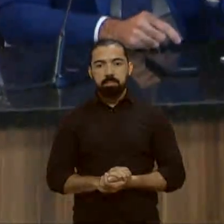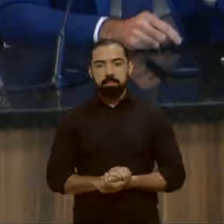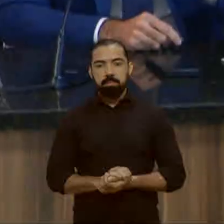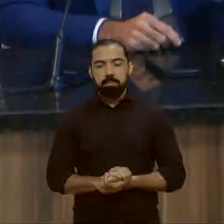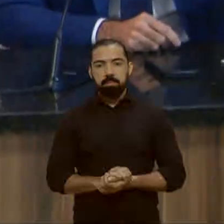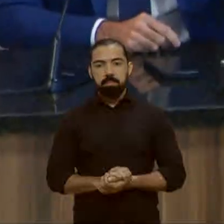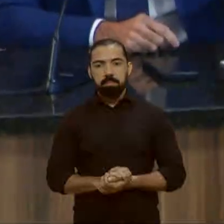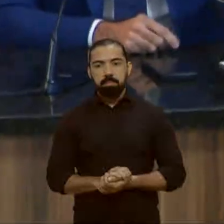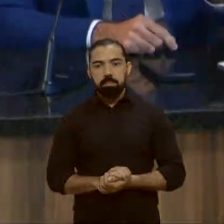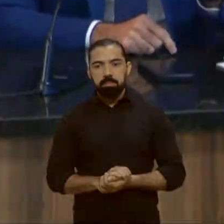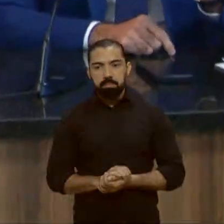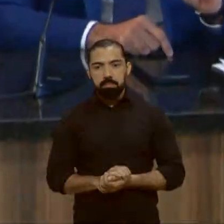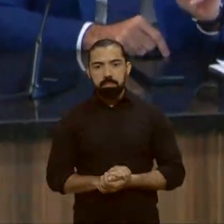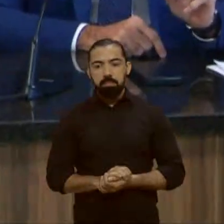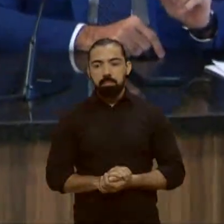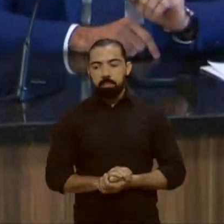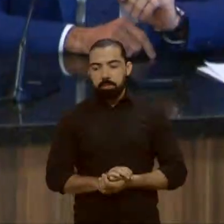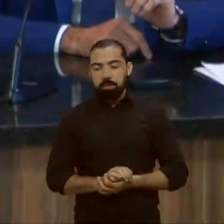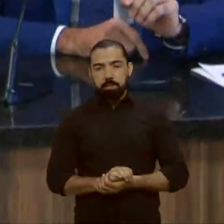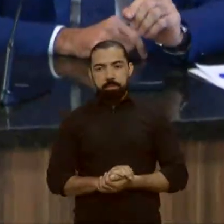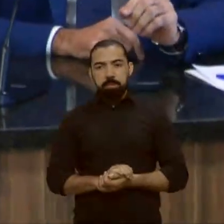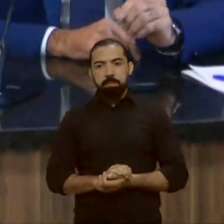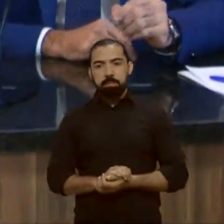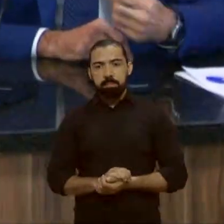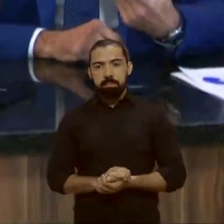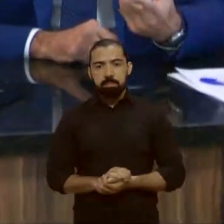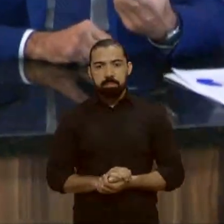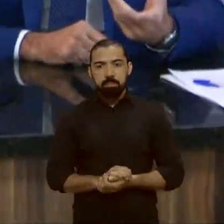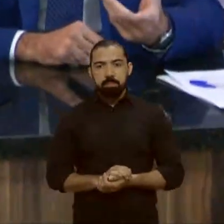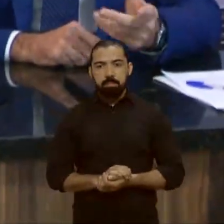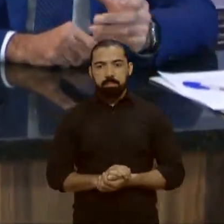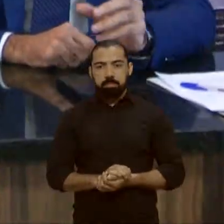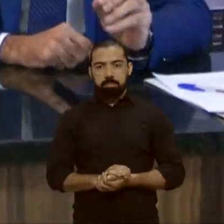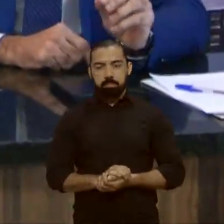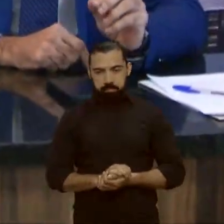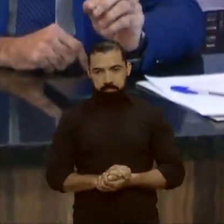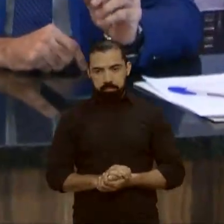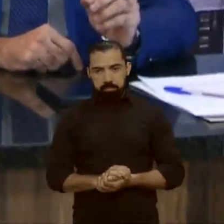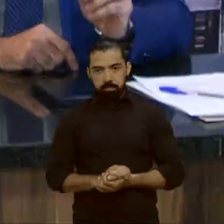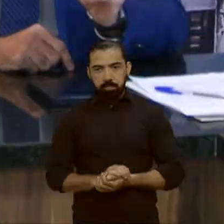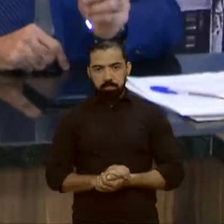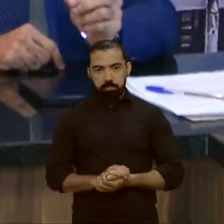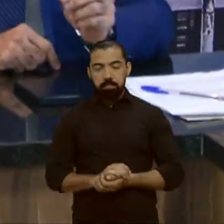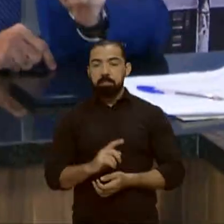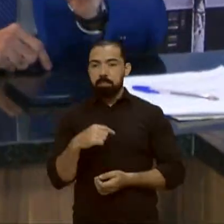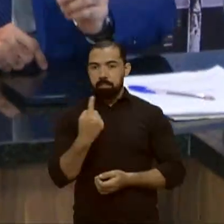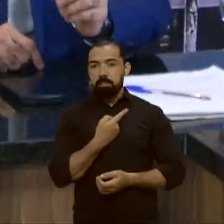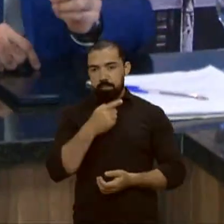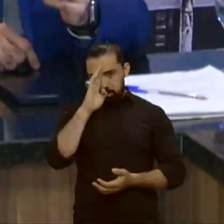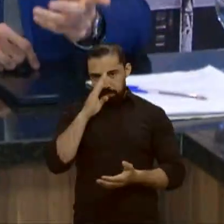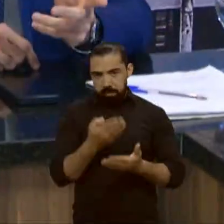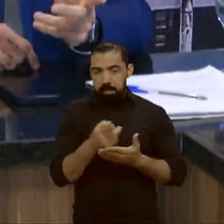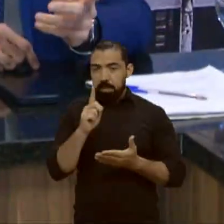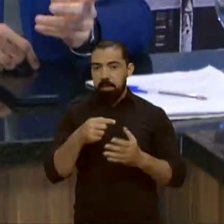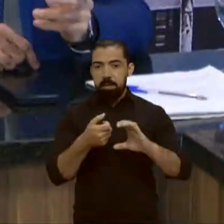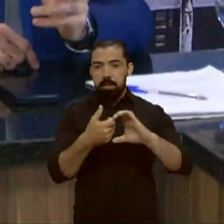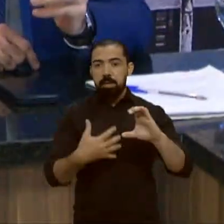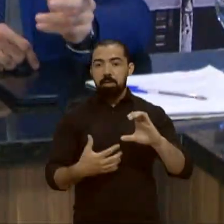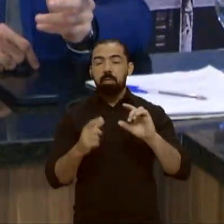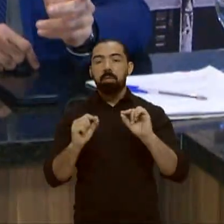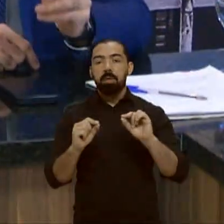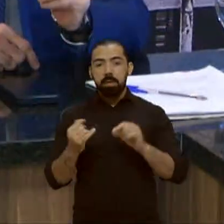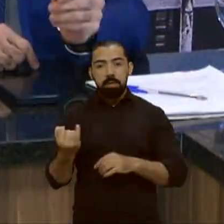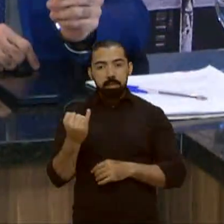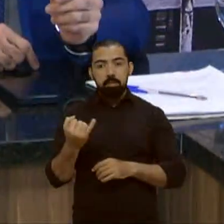Considerado como um direito de menos importância, mas nós desconsideramos que ele é um aspecto e uma perspectiva fundamental